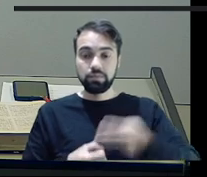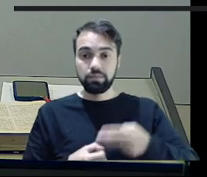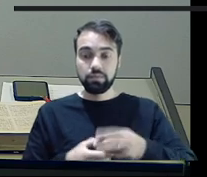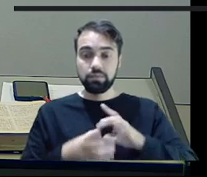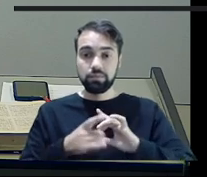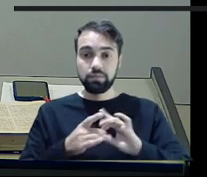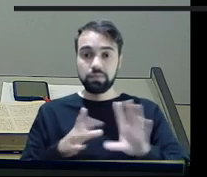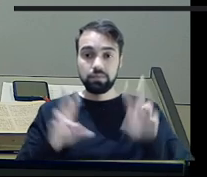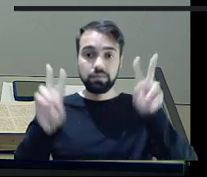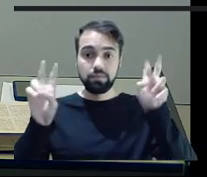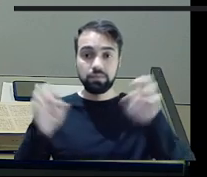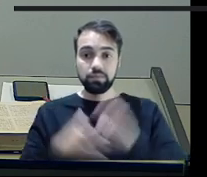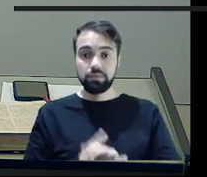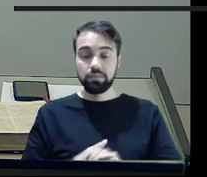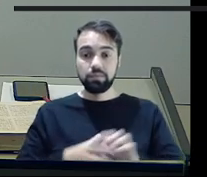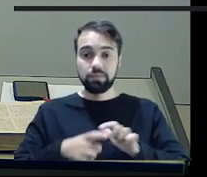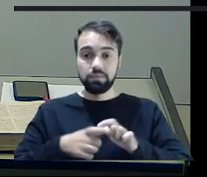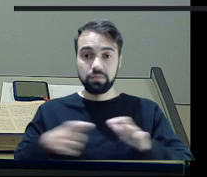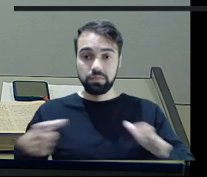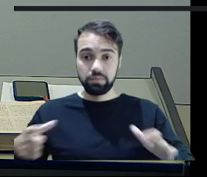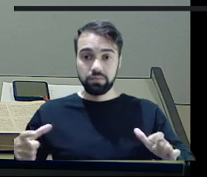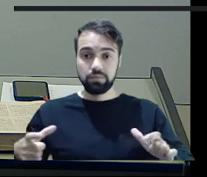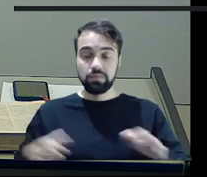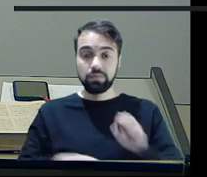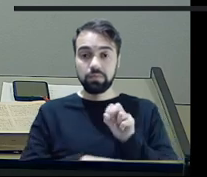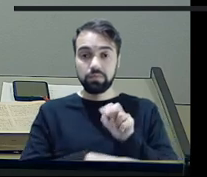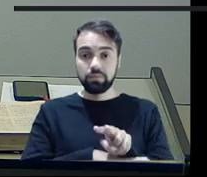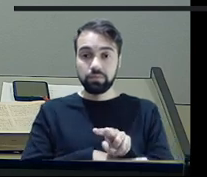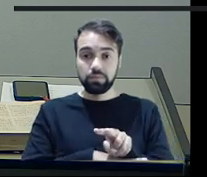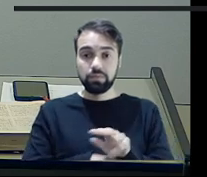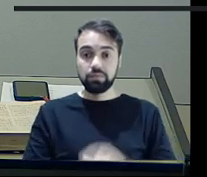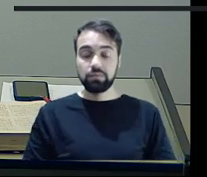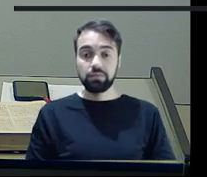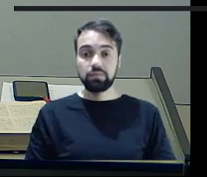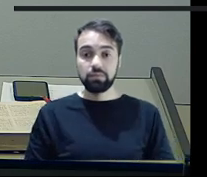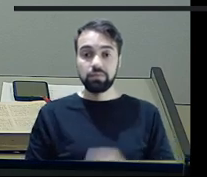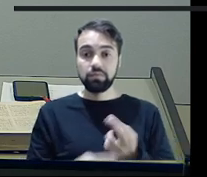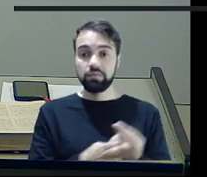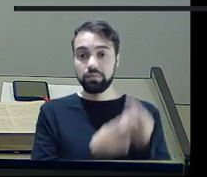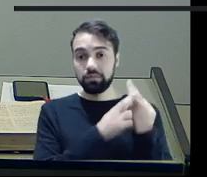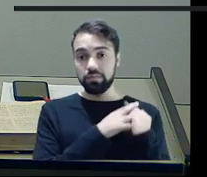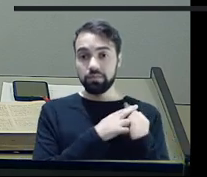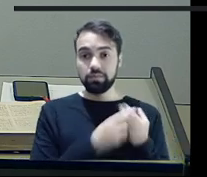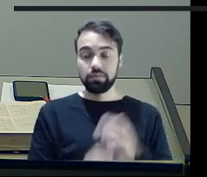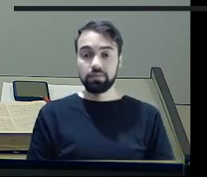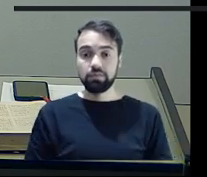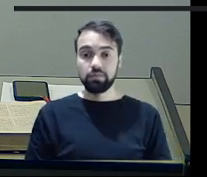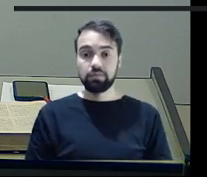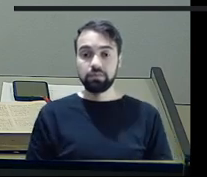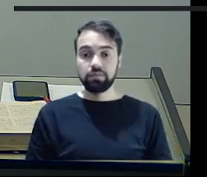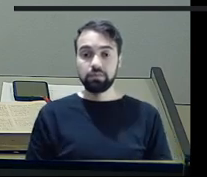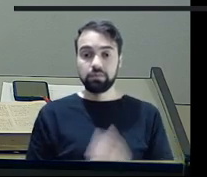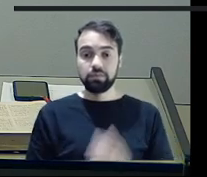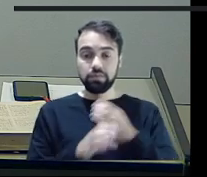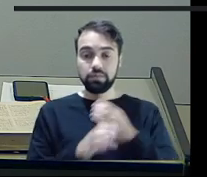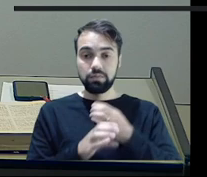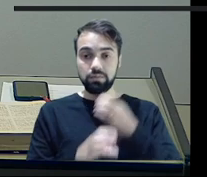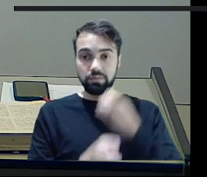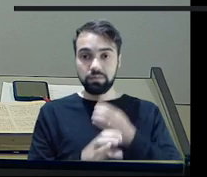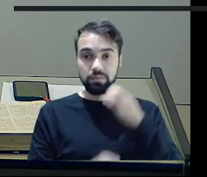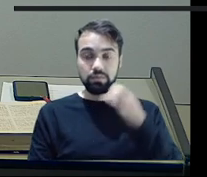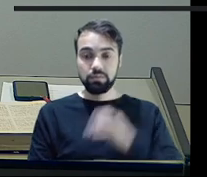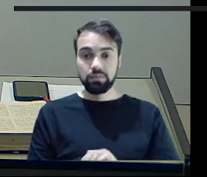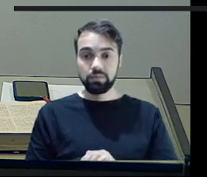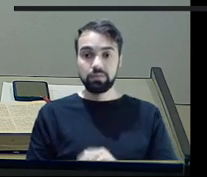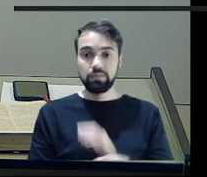sobre ampliação de vagas de cargo de provimento efetivo de engenheiro civil, parte